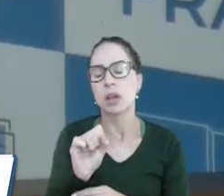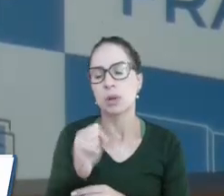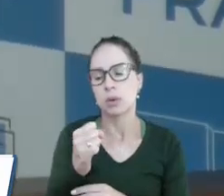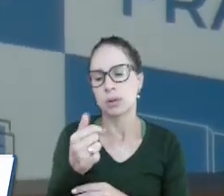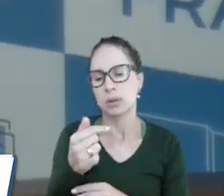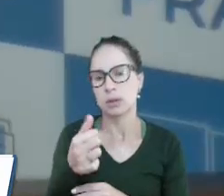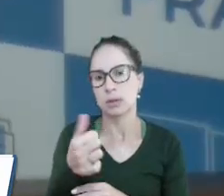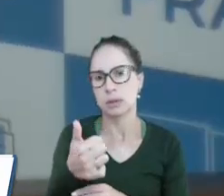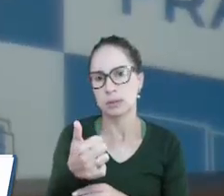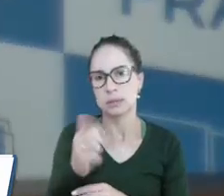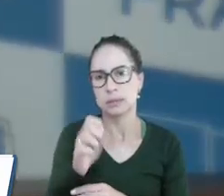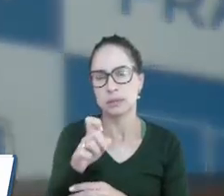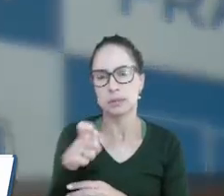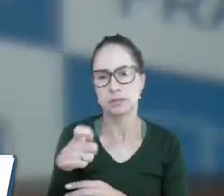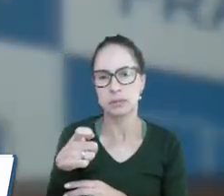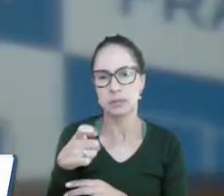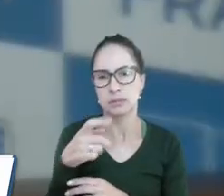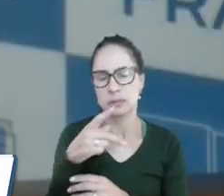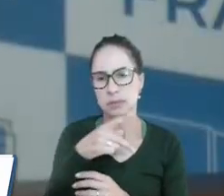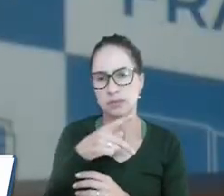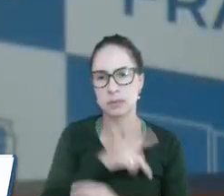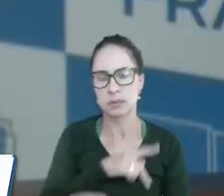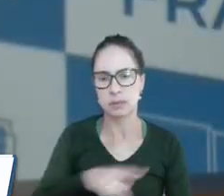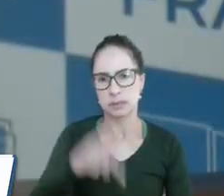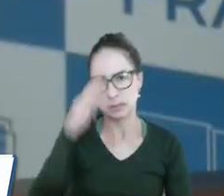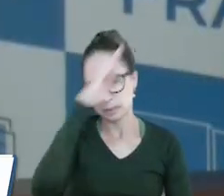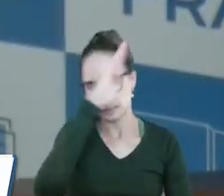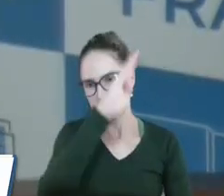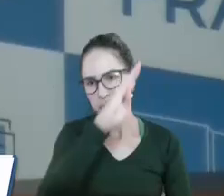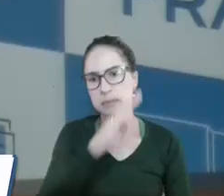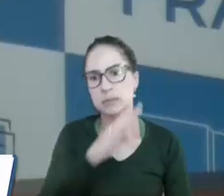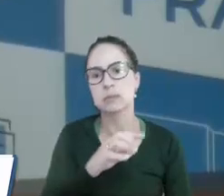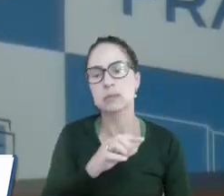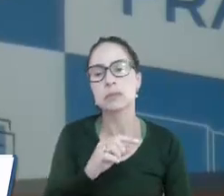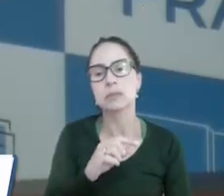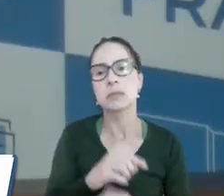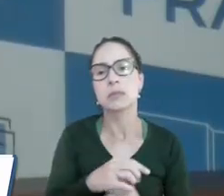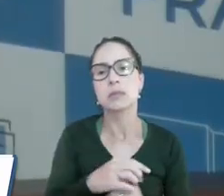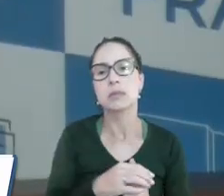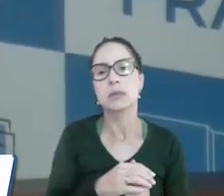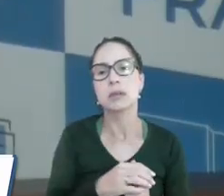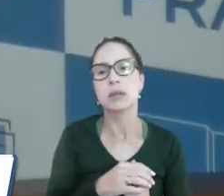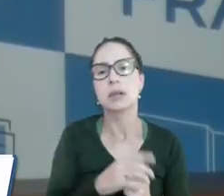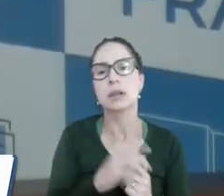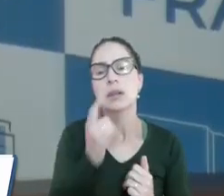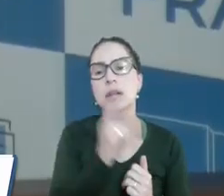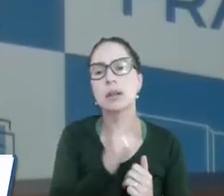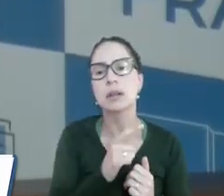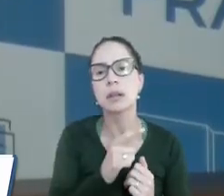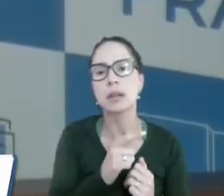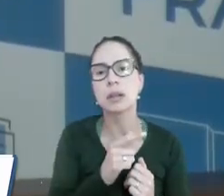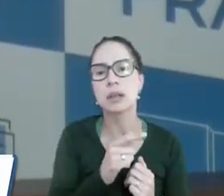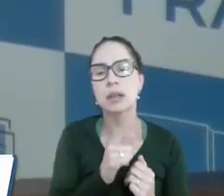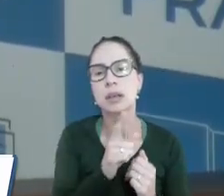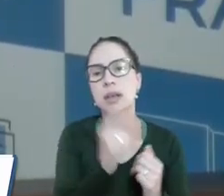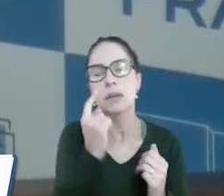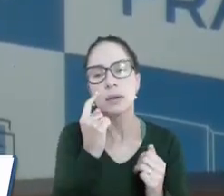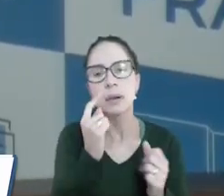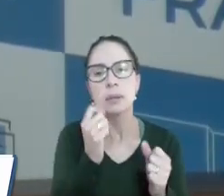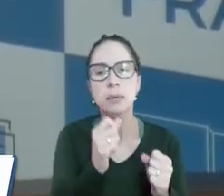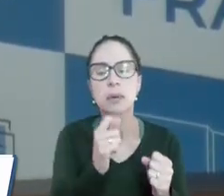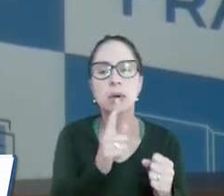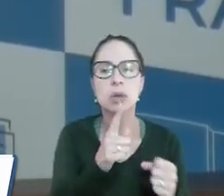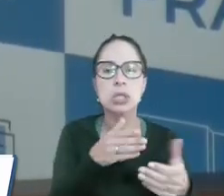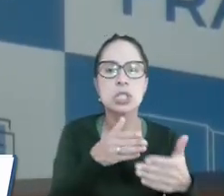então ex-presidente Bolsonaro, que dava uma possibilidade de impedir um